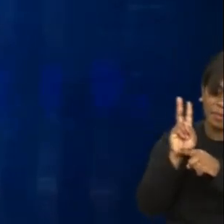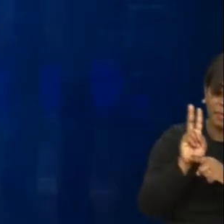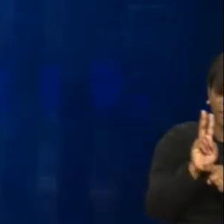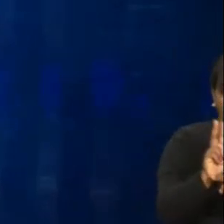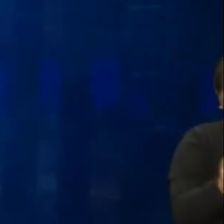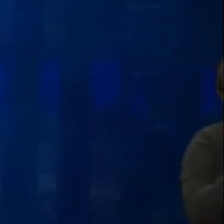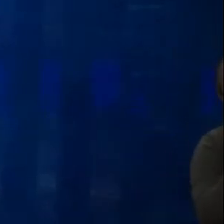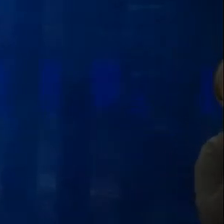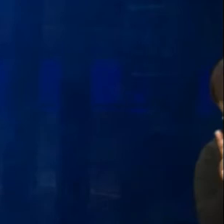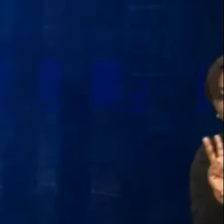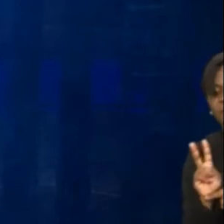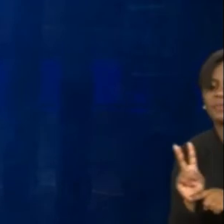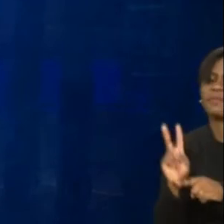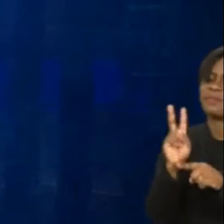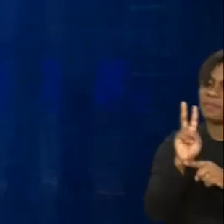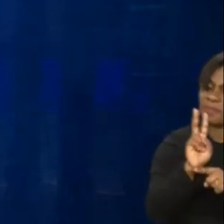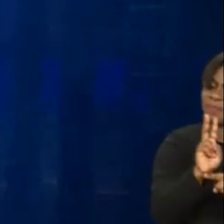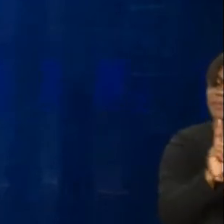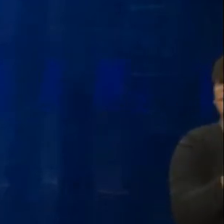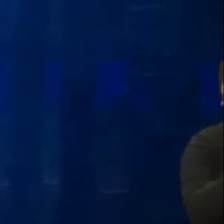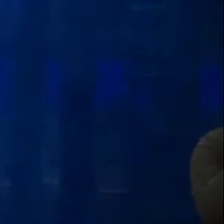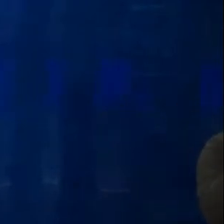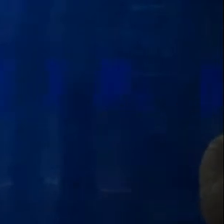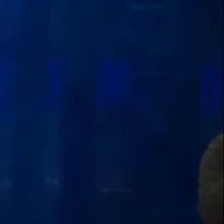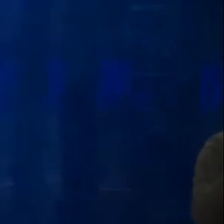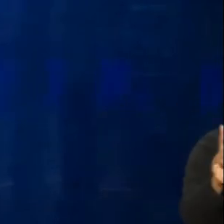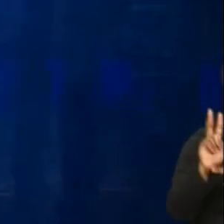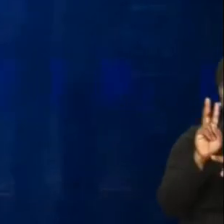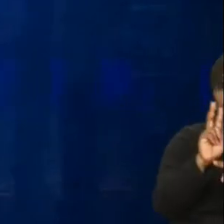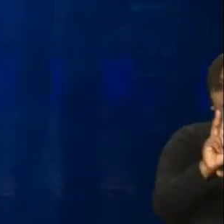Cuida, você sabe que ele cuida.